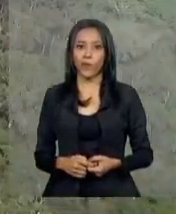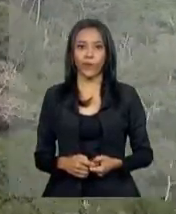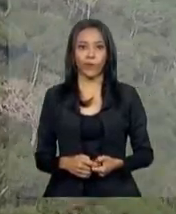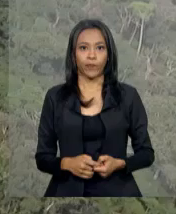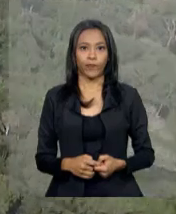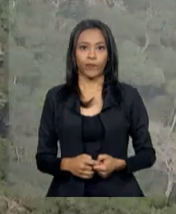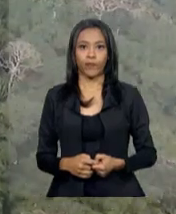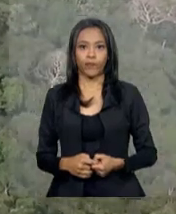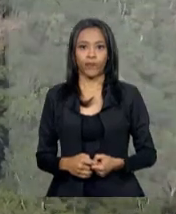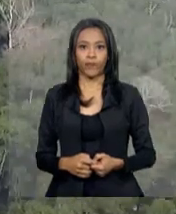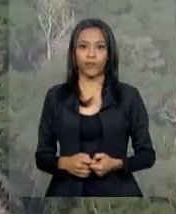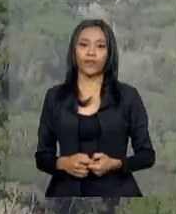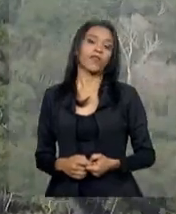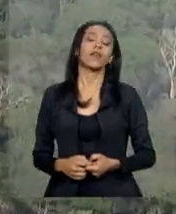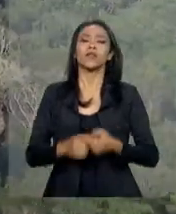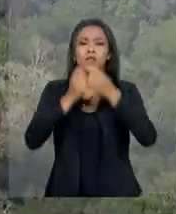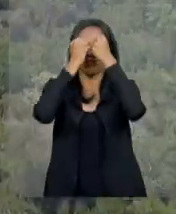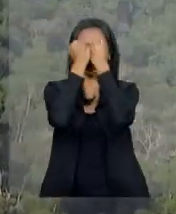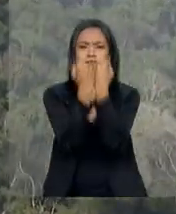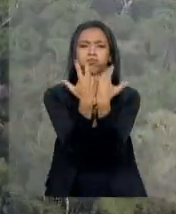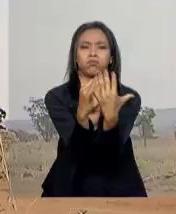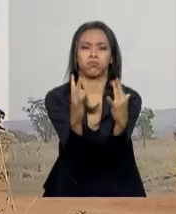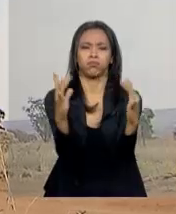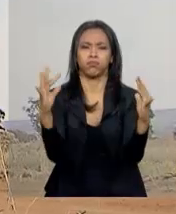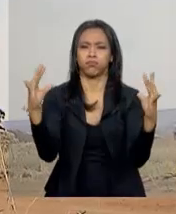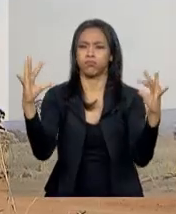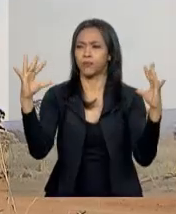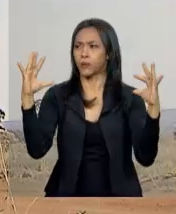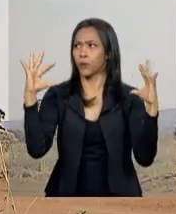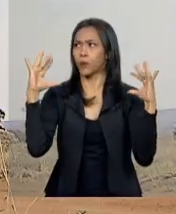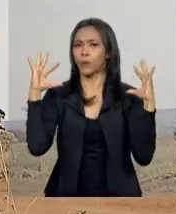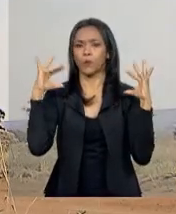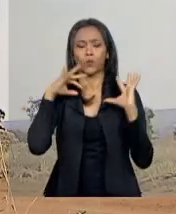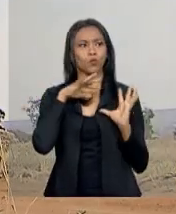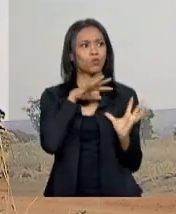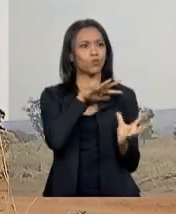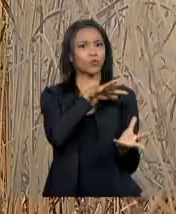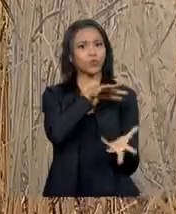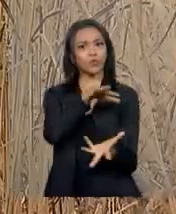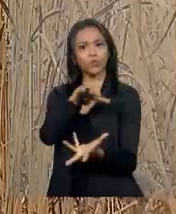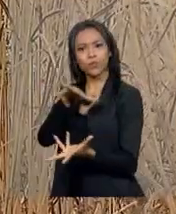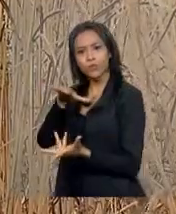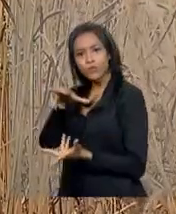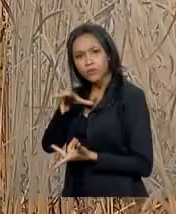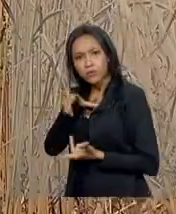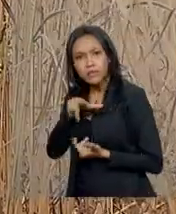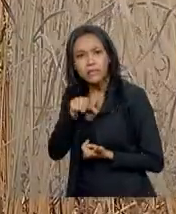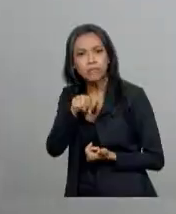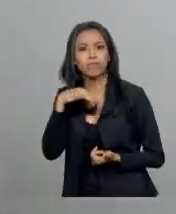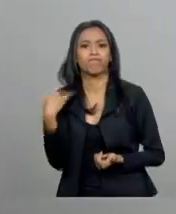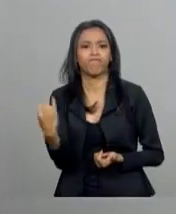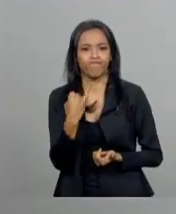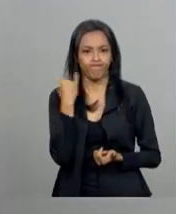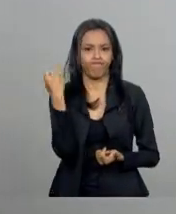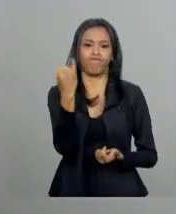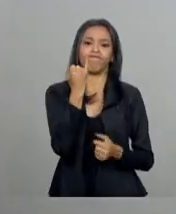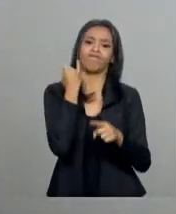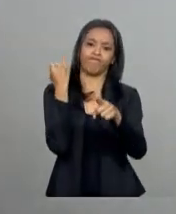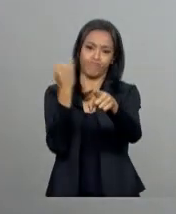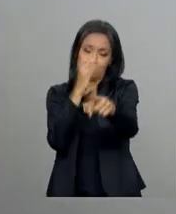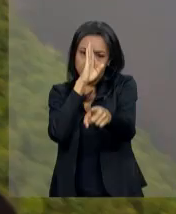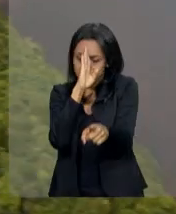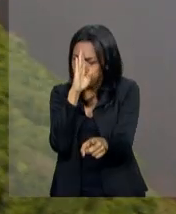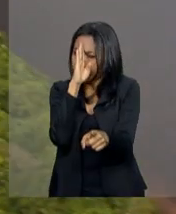a maior floresta tropical do mundo uma das savanas mais importantes do planeta e uma das principais